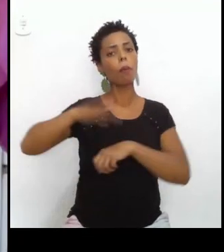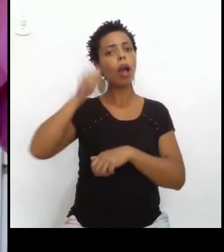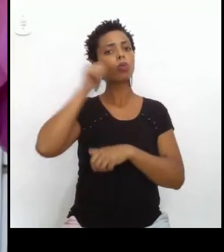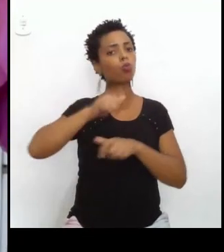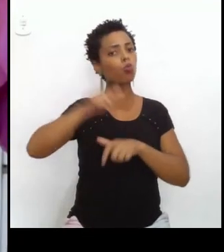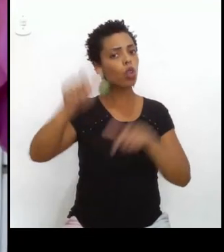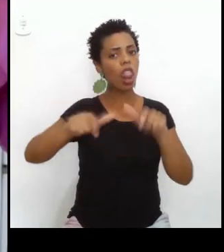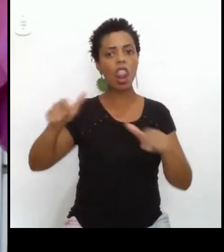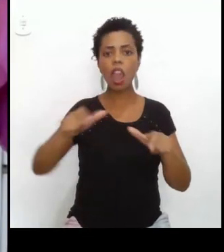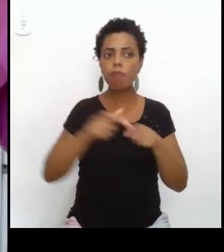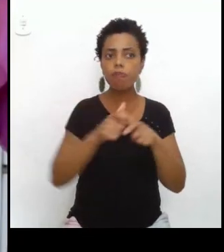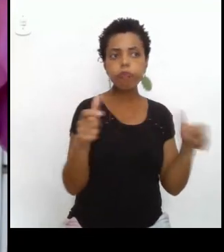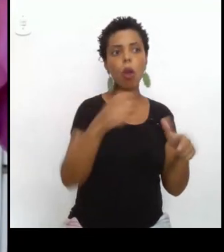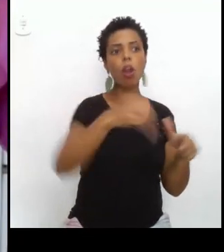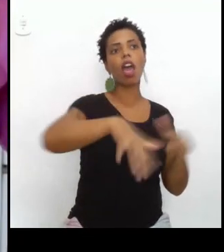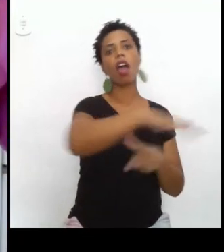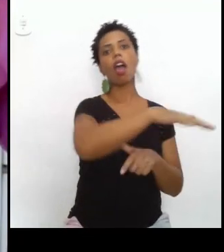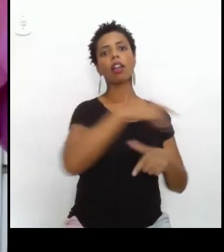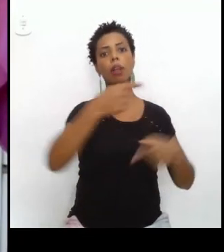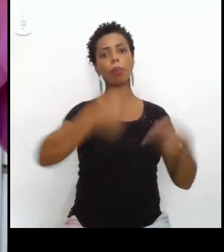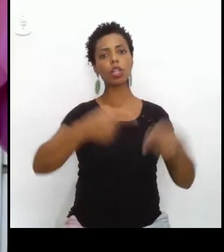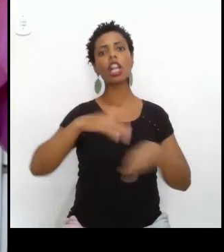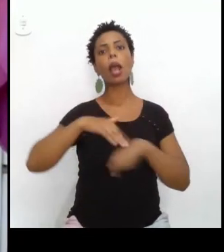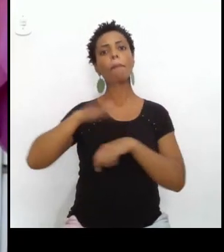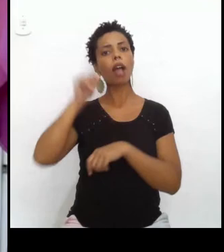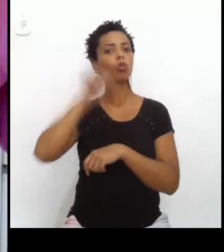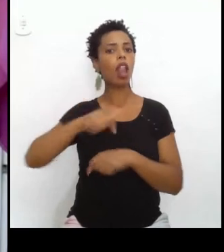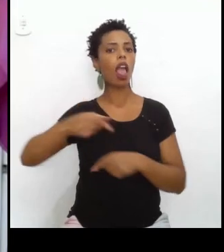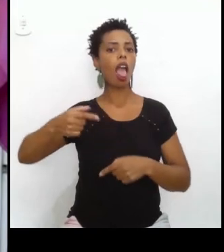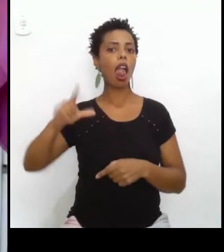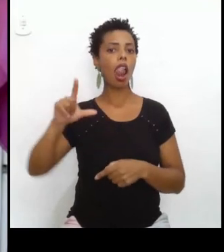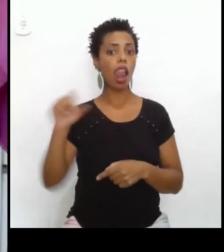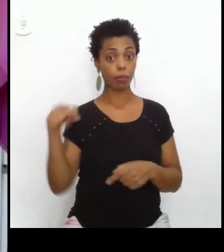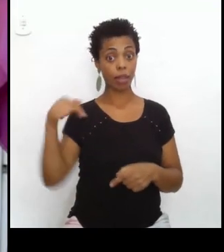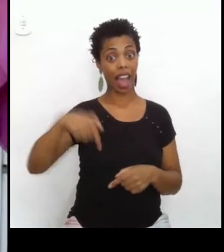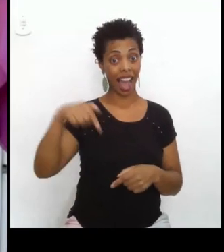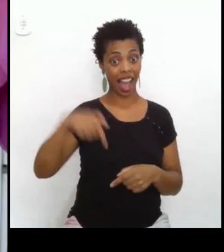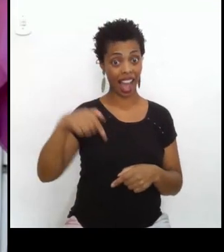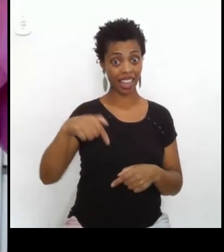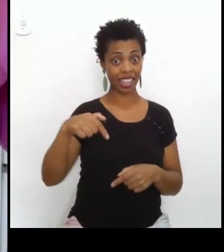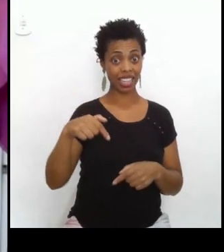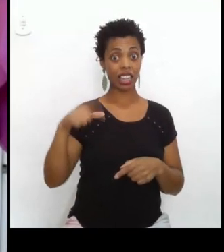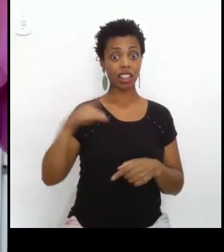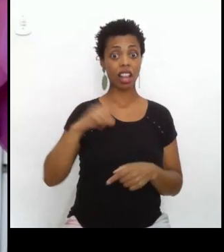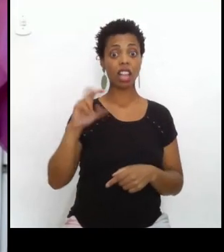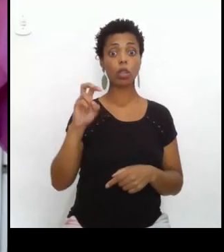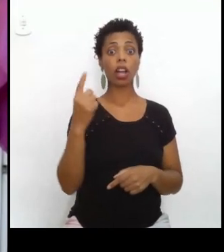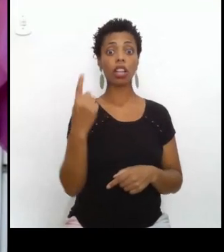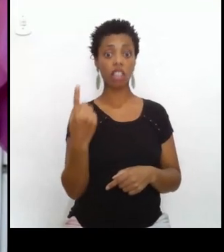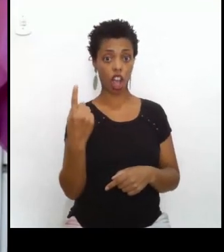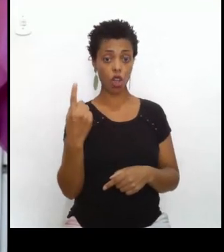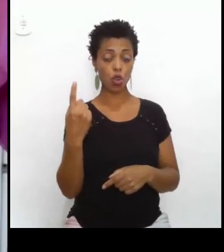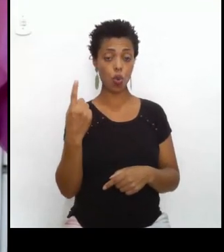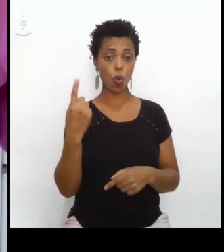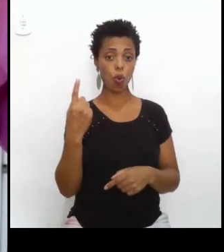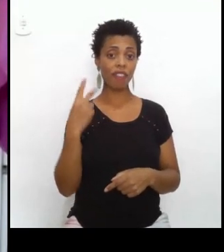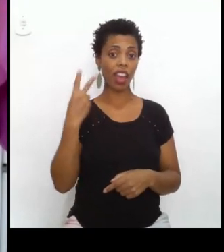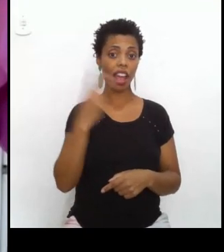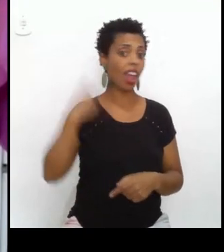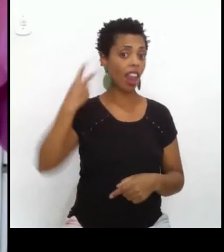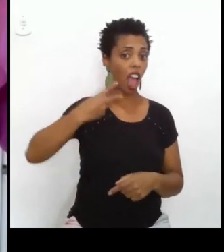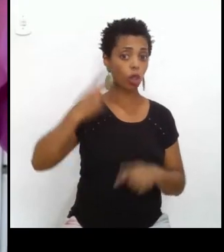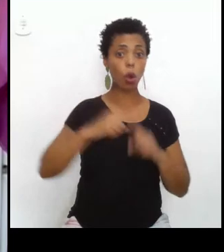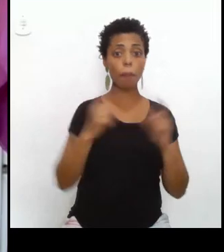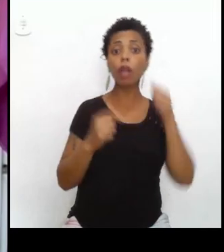política mais lésbicas aqui na casa somos 51 vereadores e vereadoras e apenas nove são mulheres Então